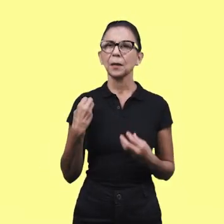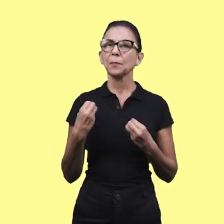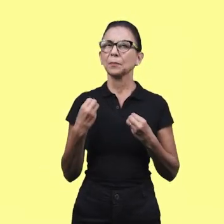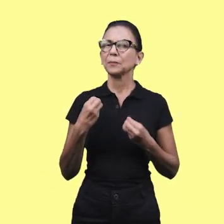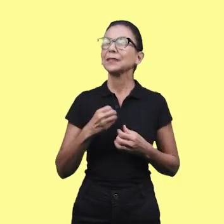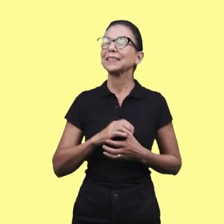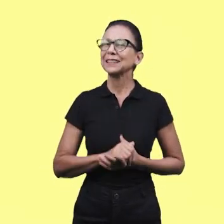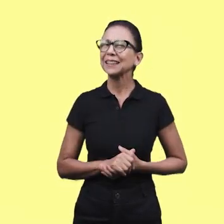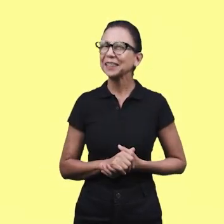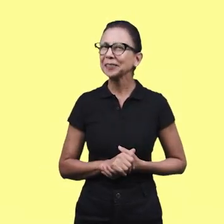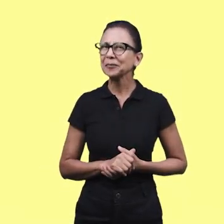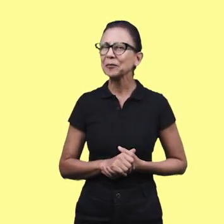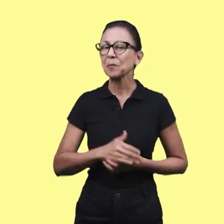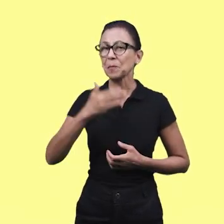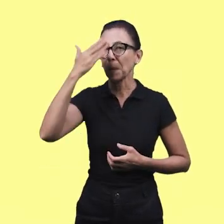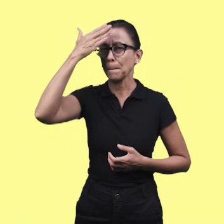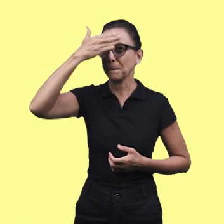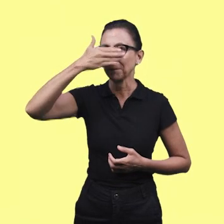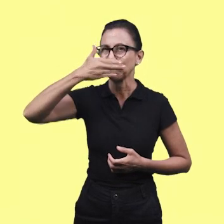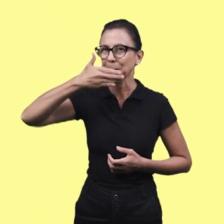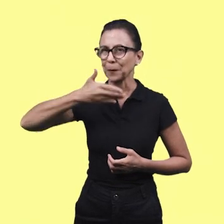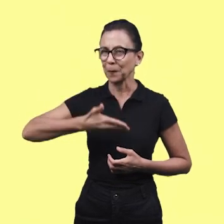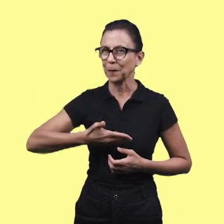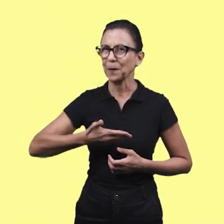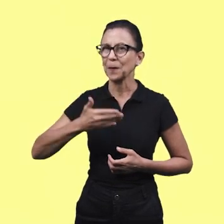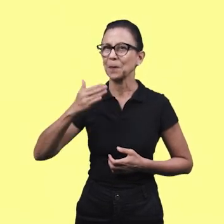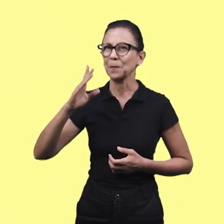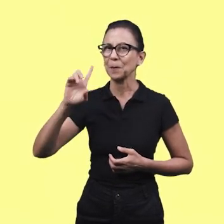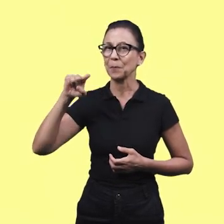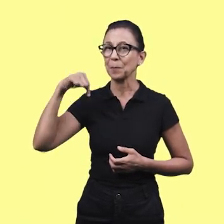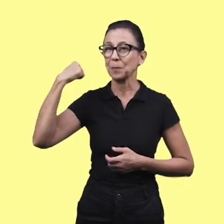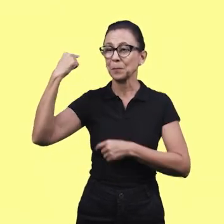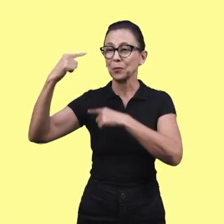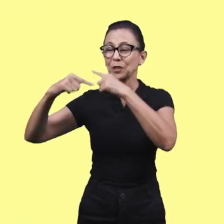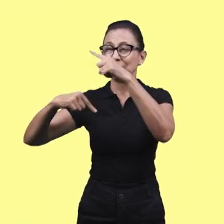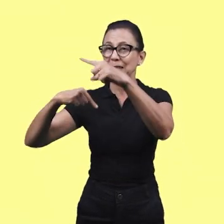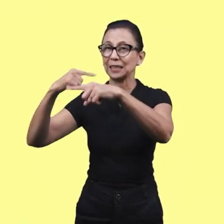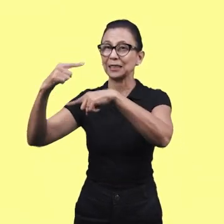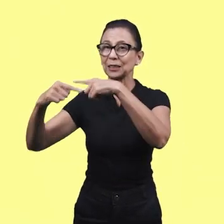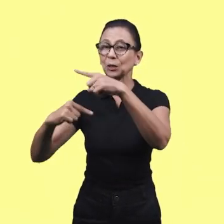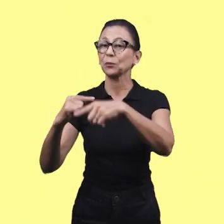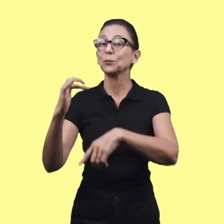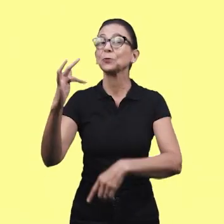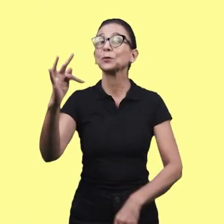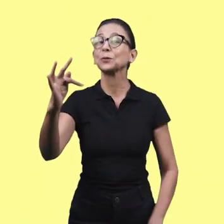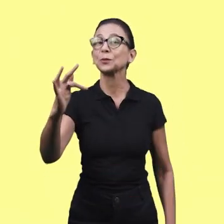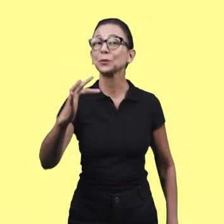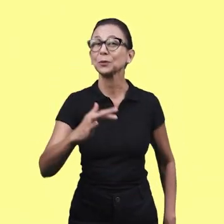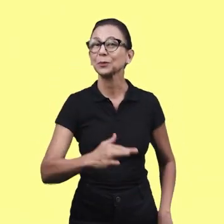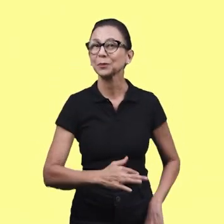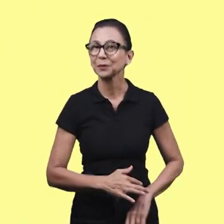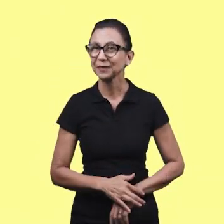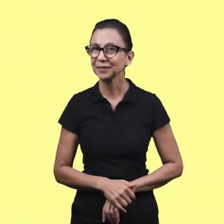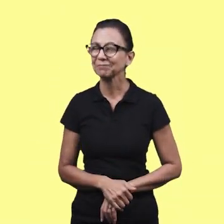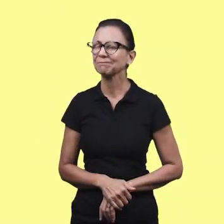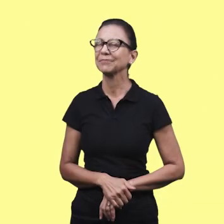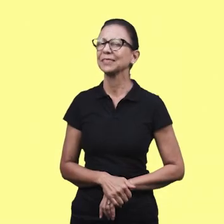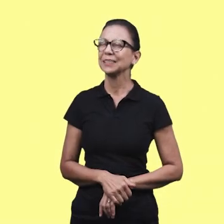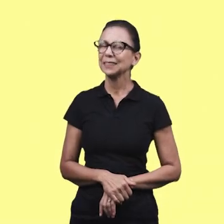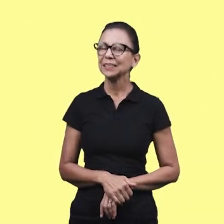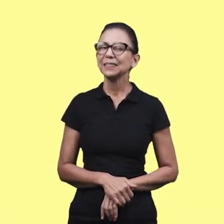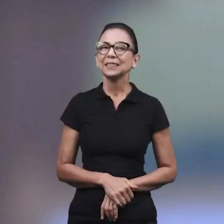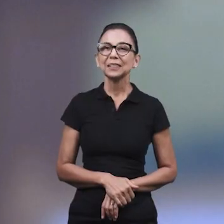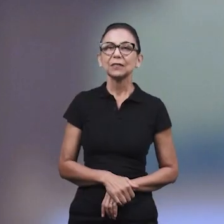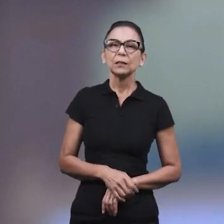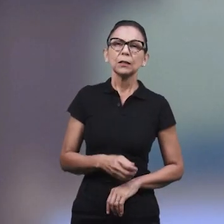quê? Toda vez que alguém olhasse para aquelas 12 pedras e perguntasse como que aquelas pedras foram parar ali,